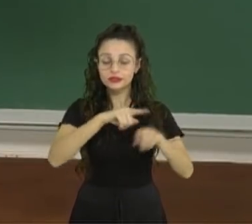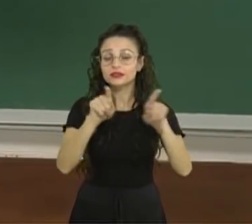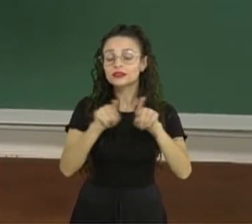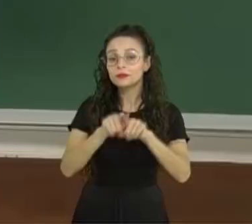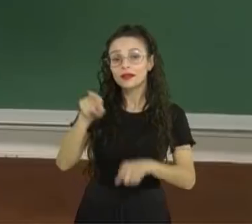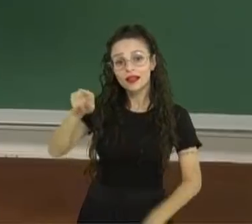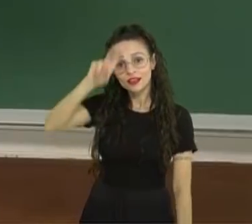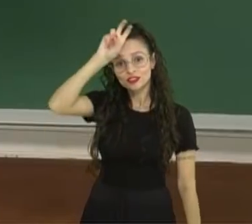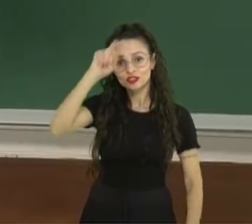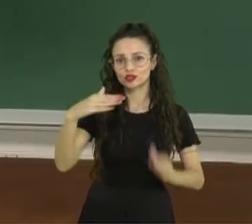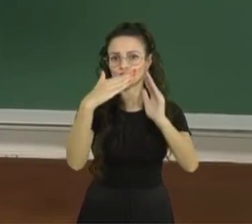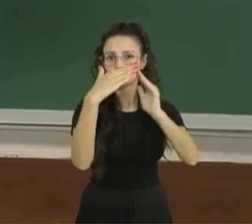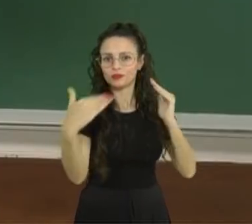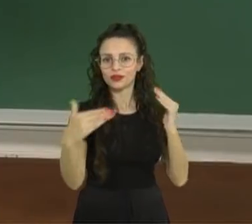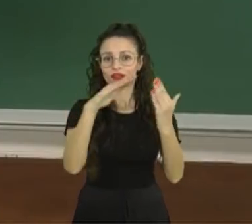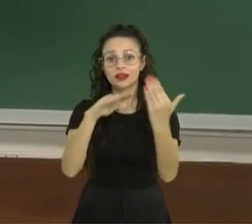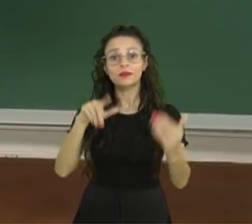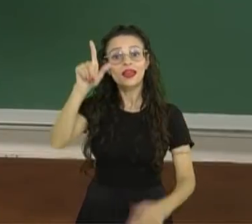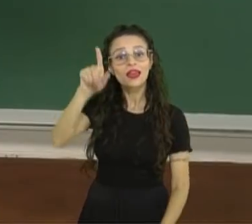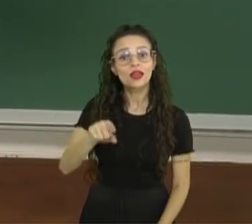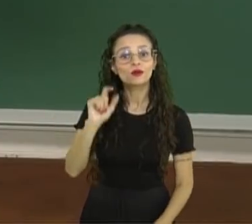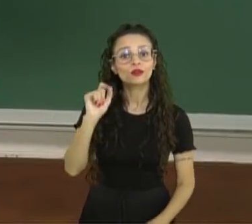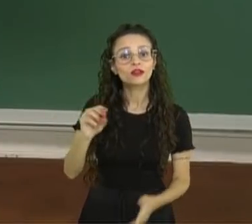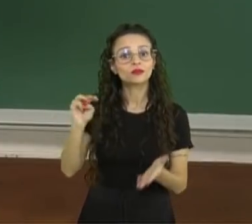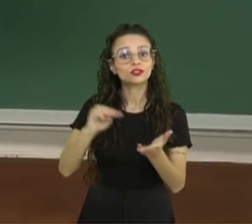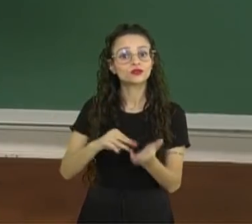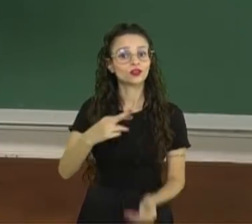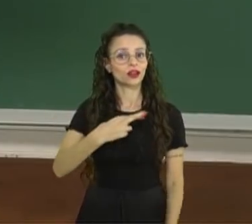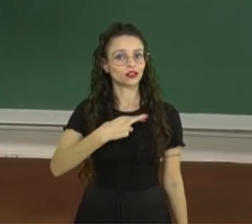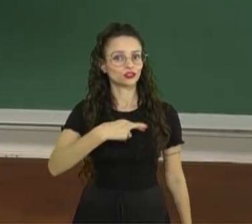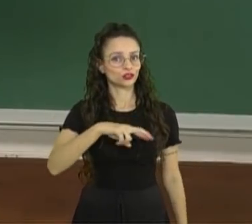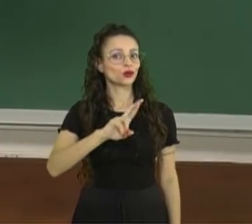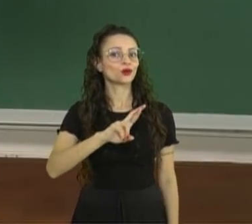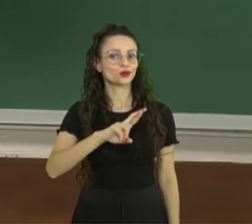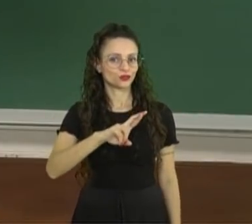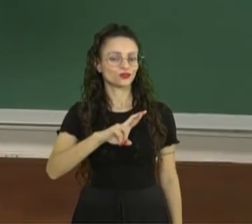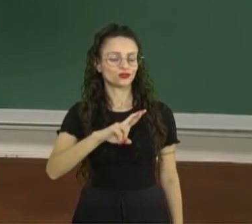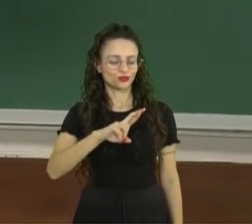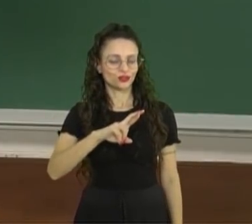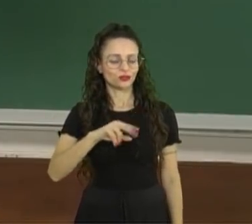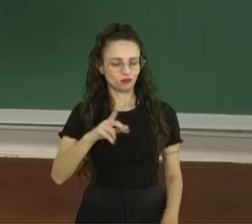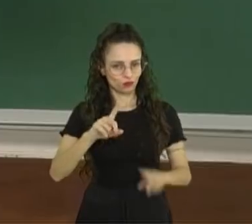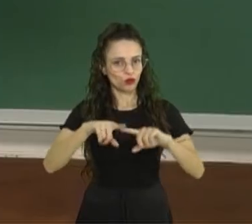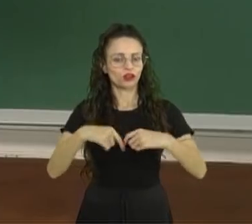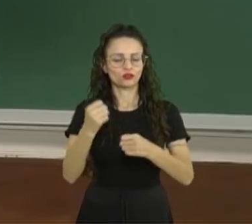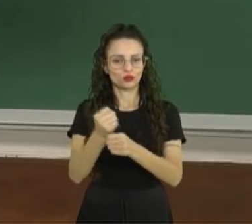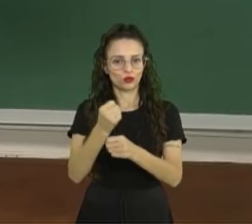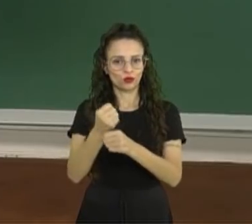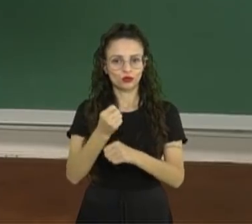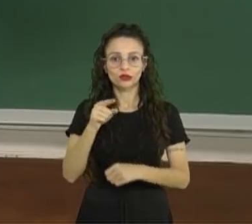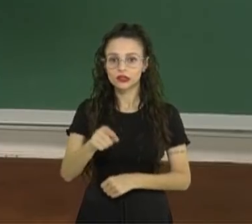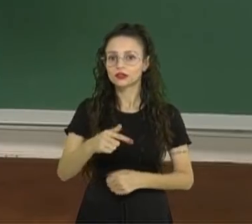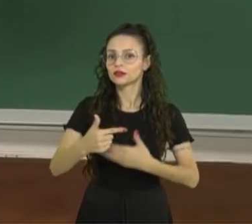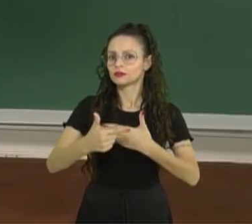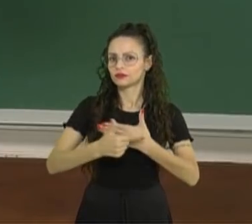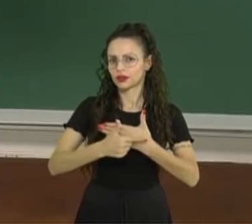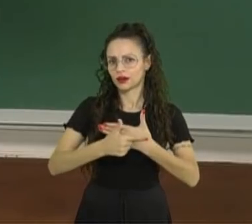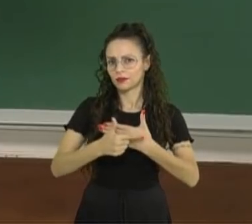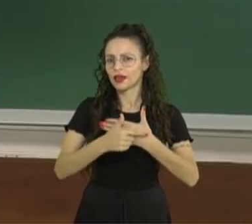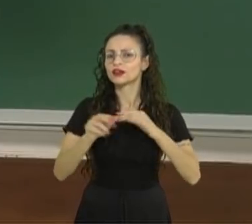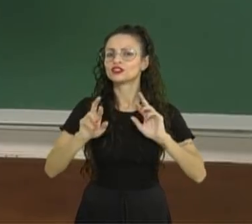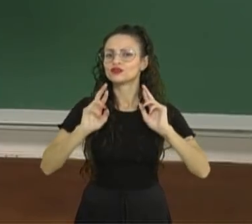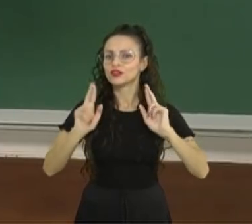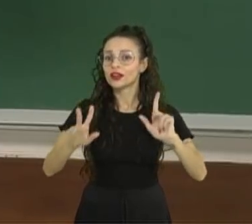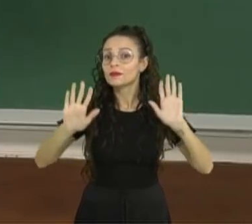do Egito, são motivos religiosos, né? Questões religiosas da sua construção. As funções eram diferentes, mas